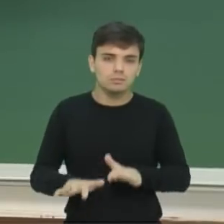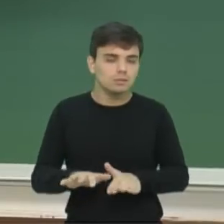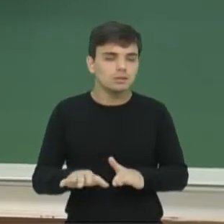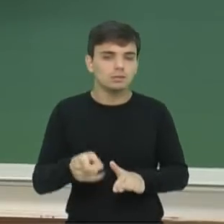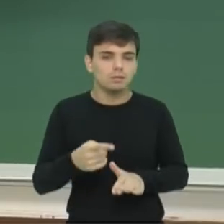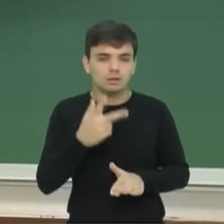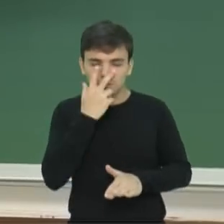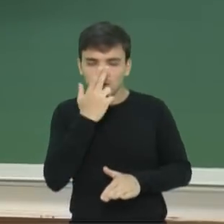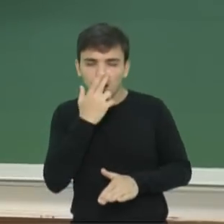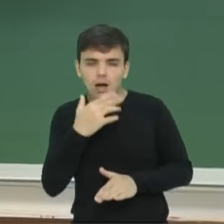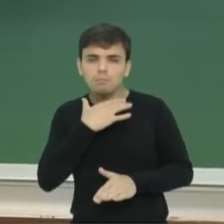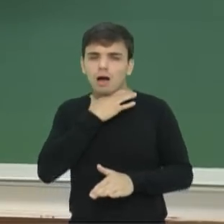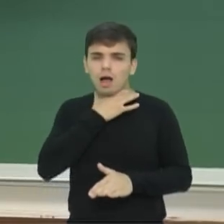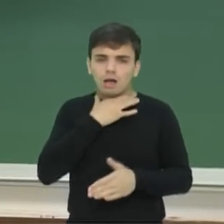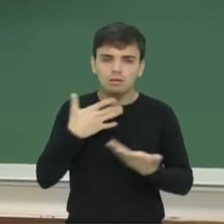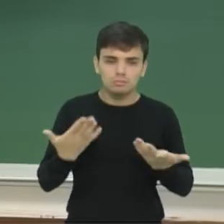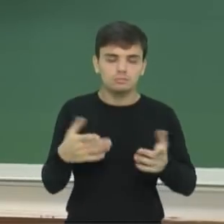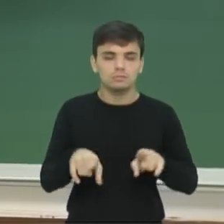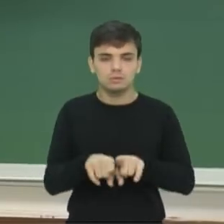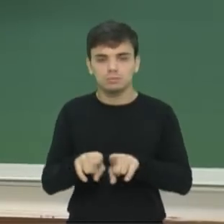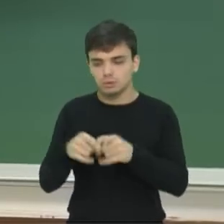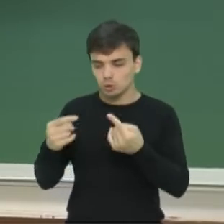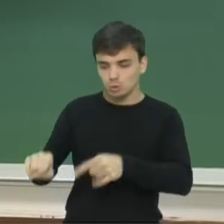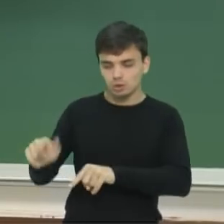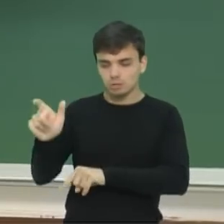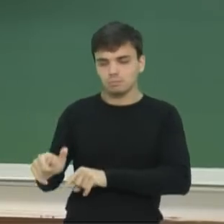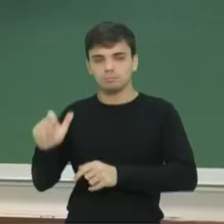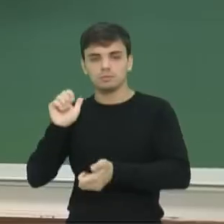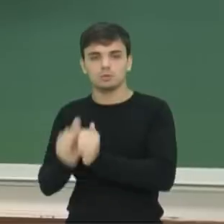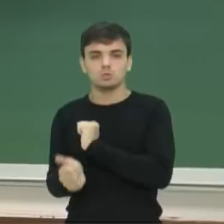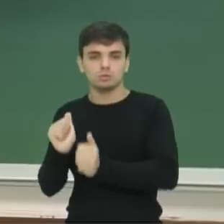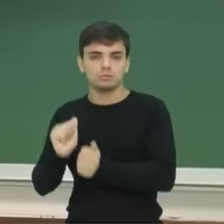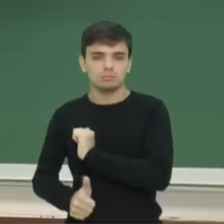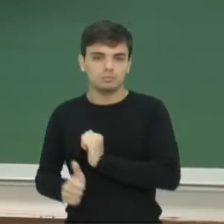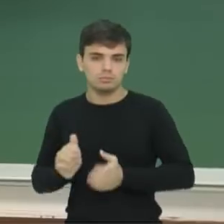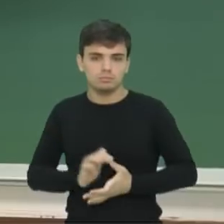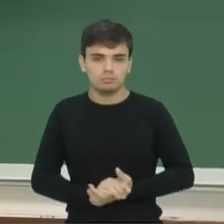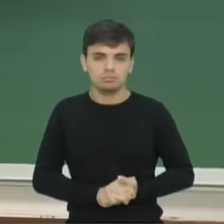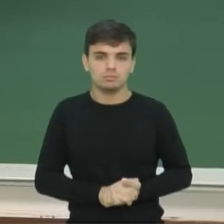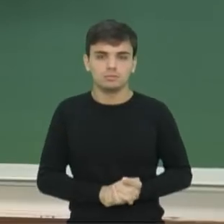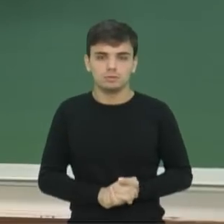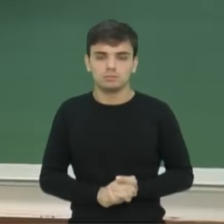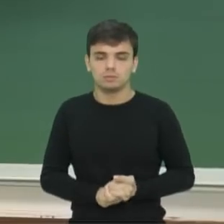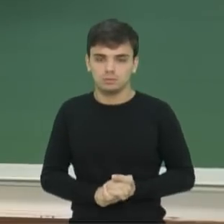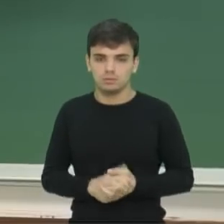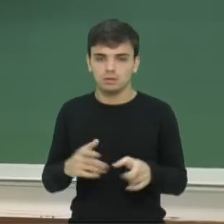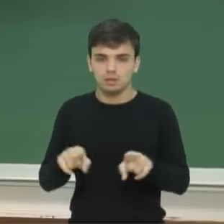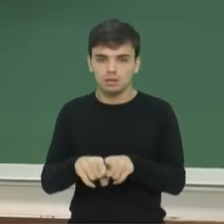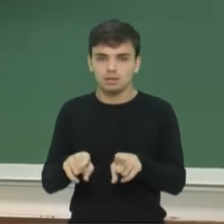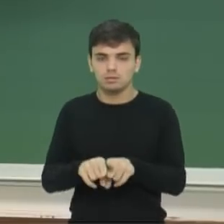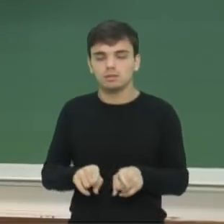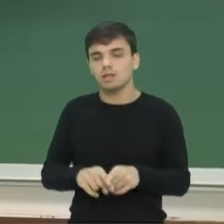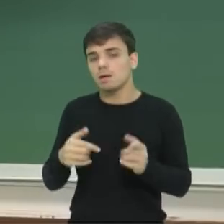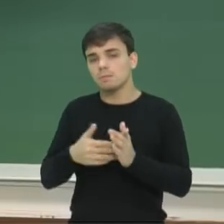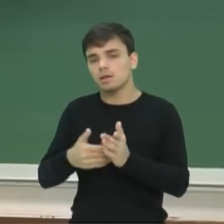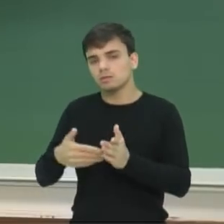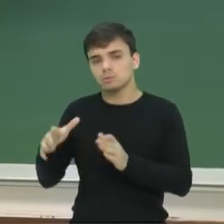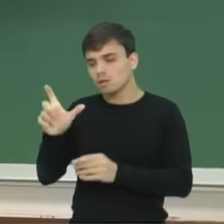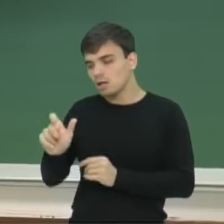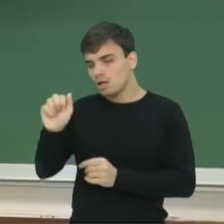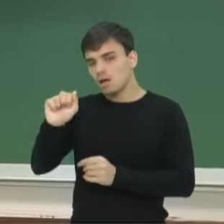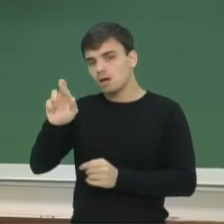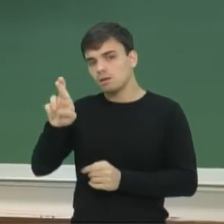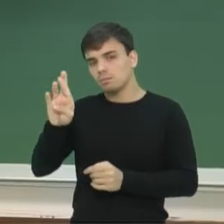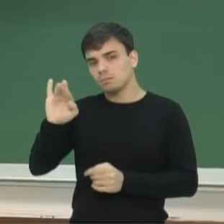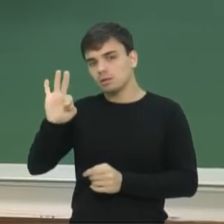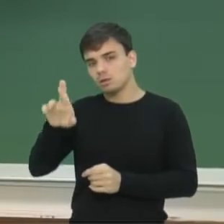chave específica que é aplicada no atleta, então ele pode desistir, o adversário pode desistir da luta, né? Ou até mesmo a arbitragem pode interromper a luta, porque